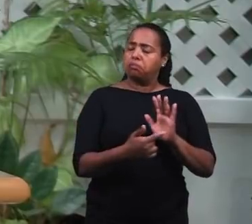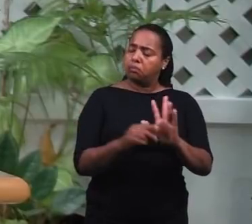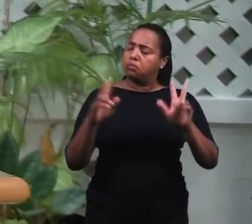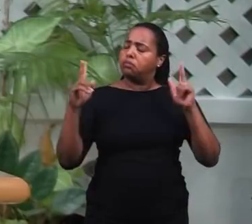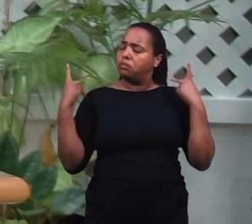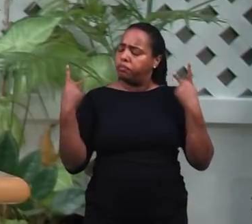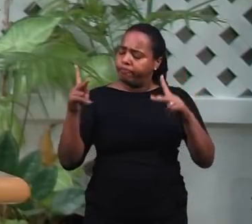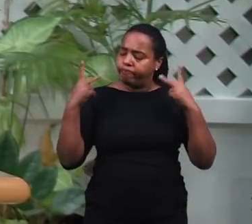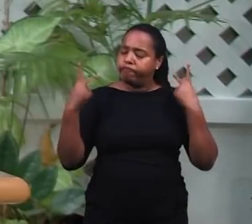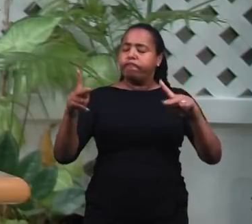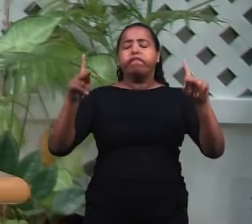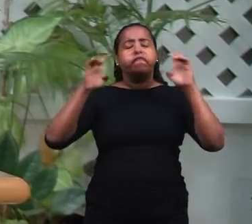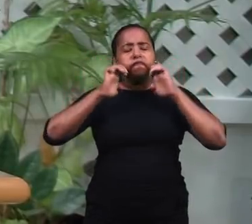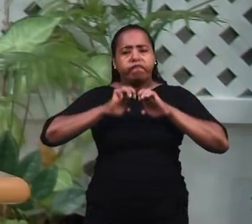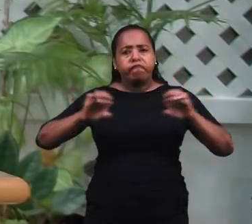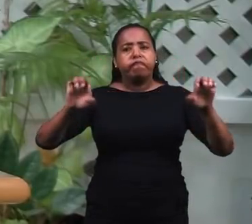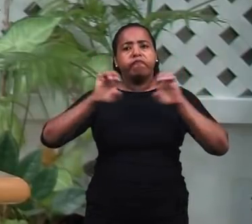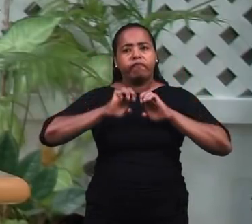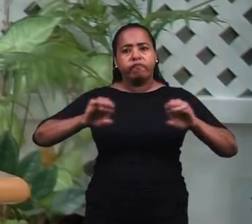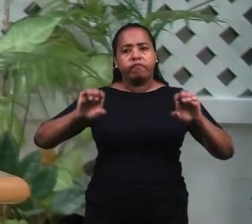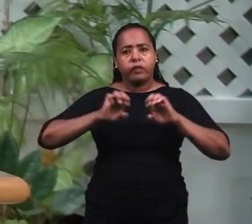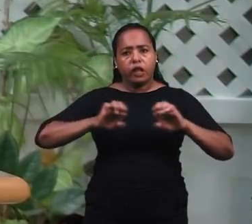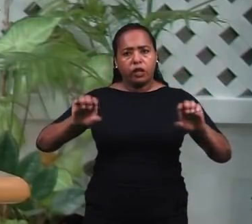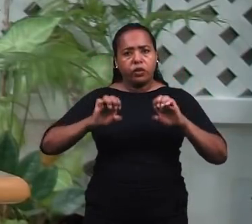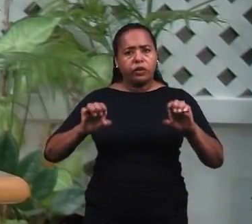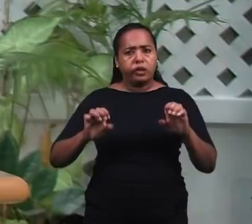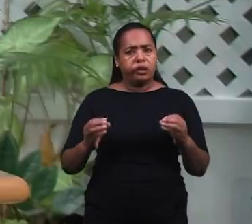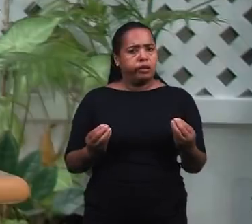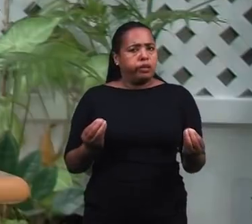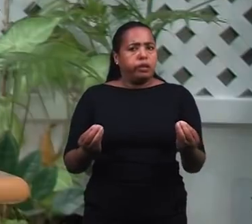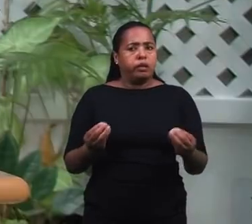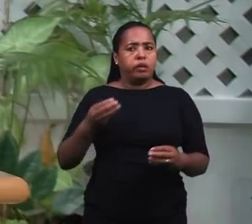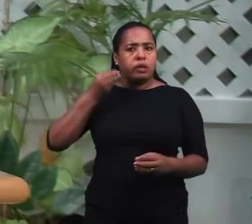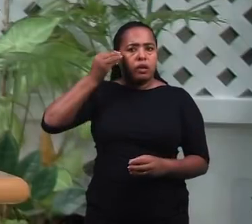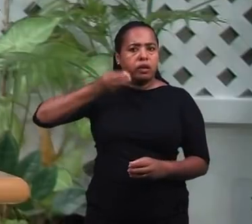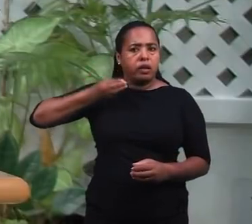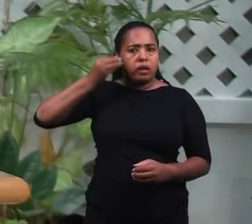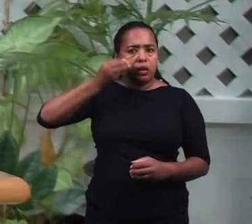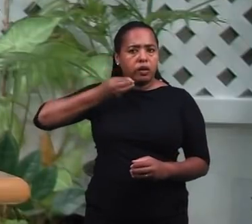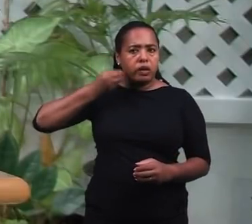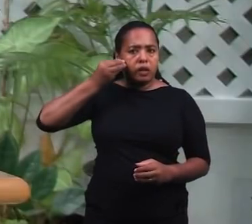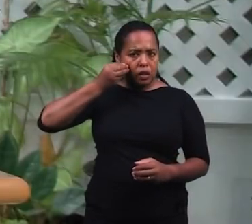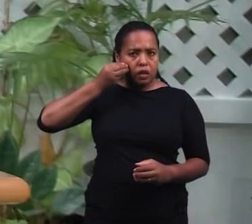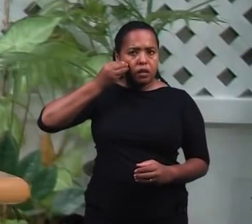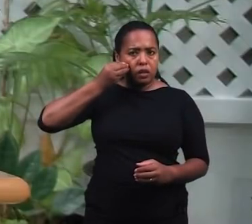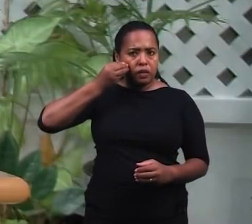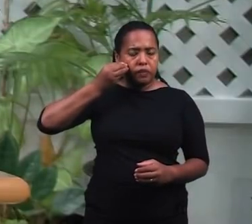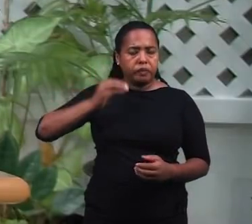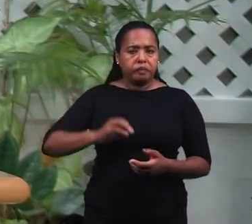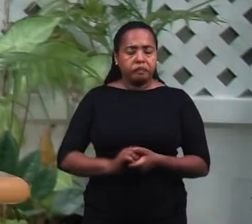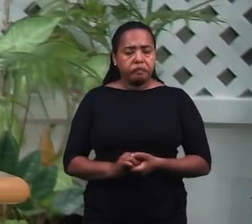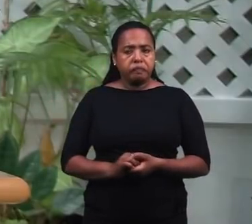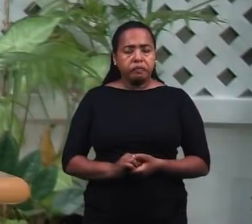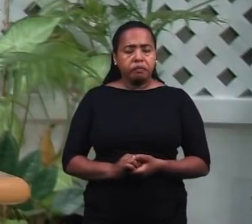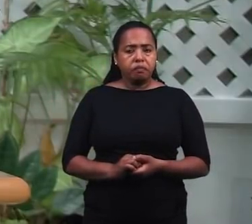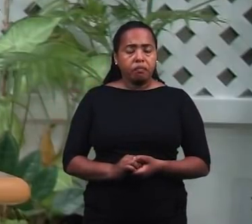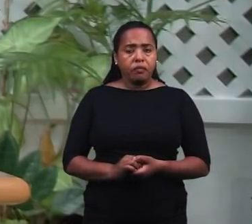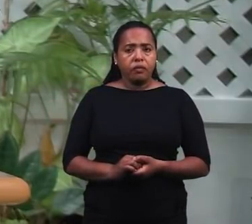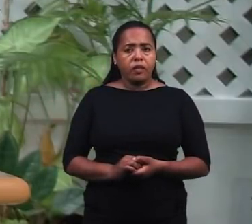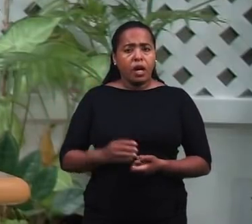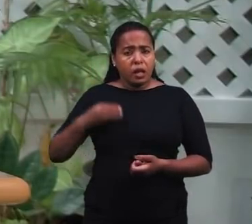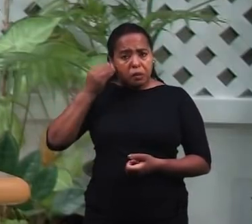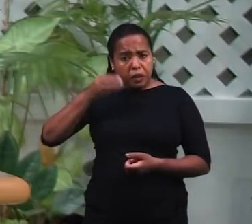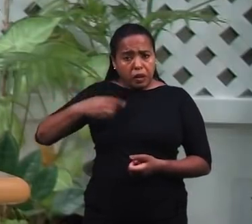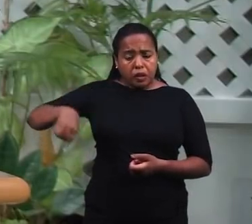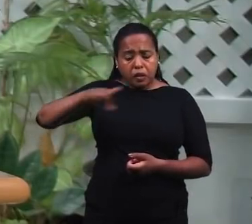falamos, pregamos, anunciamos como uma experiência que